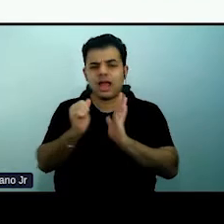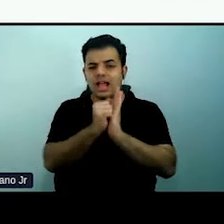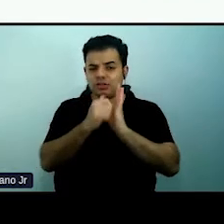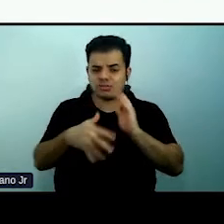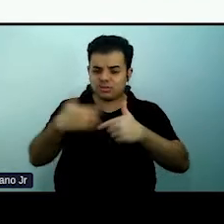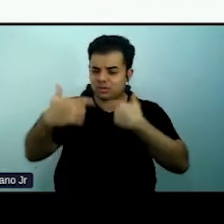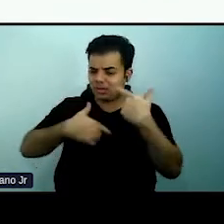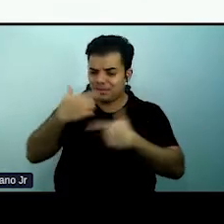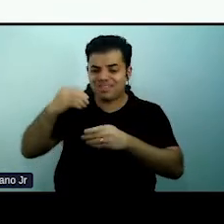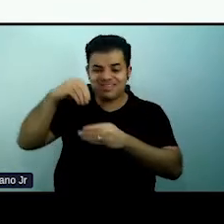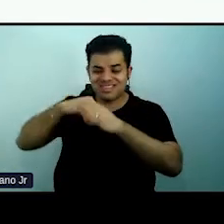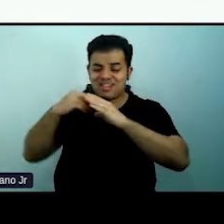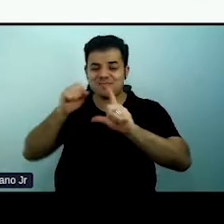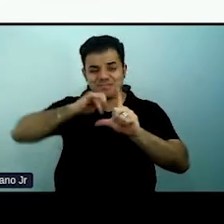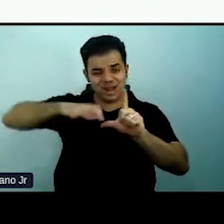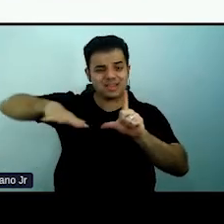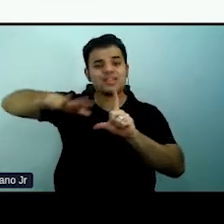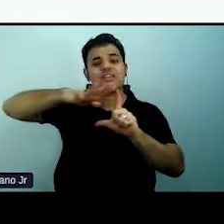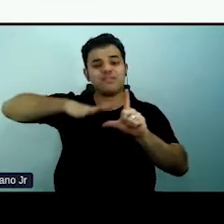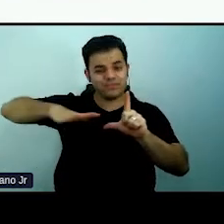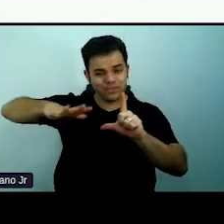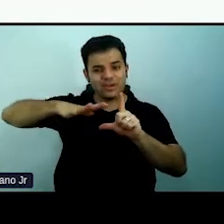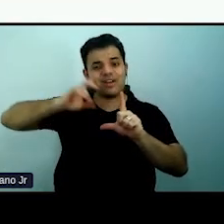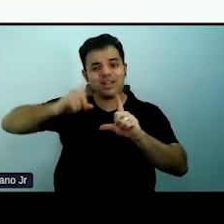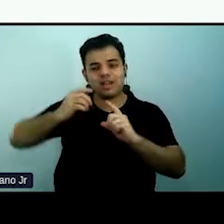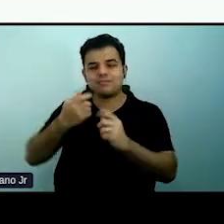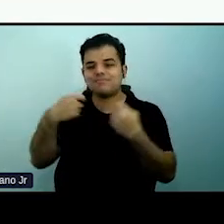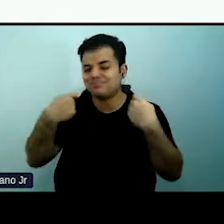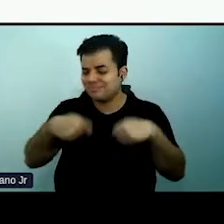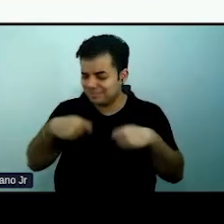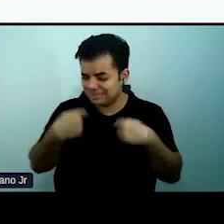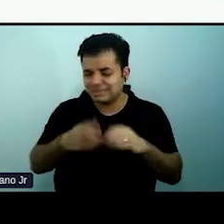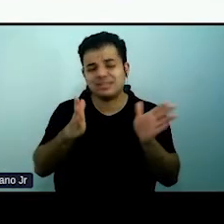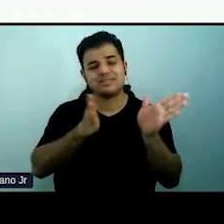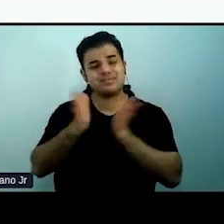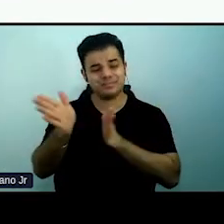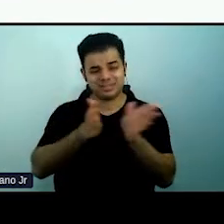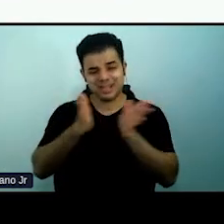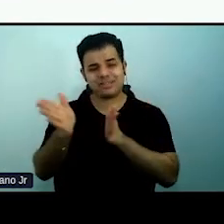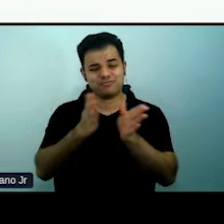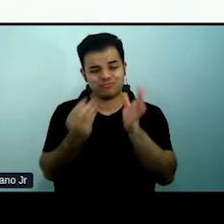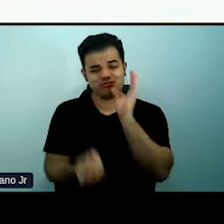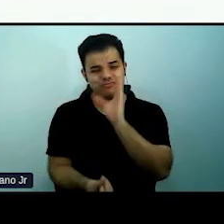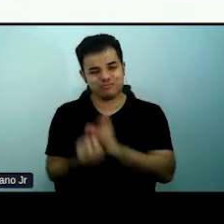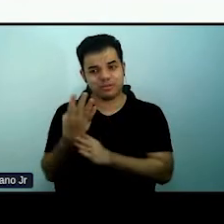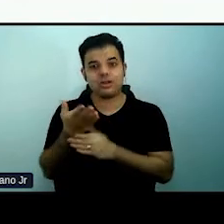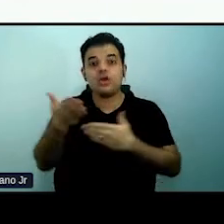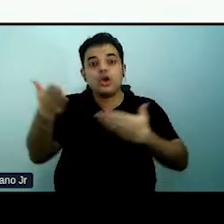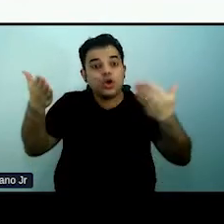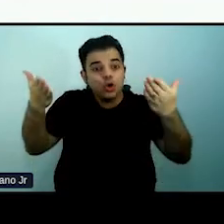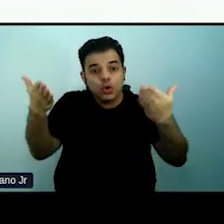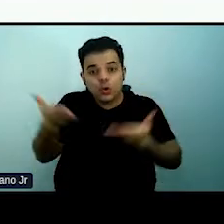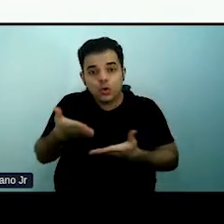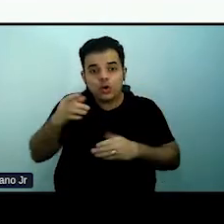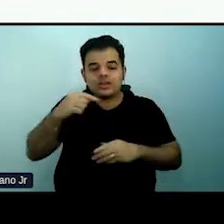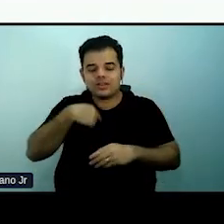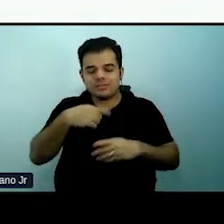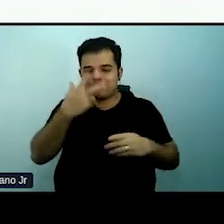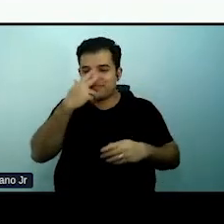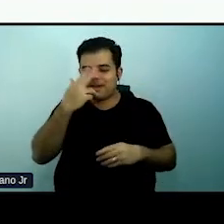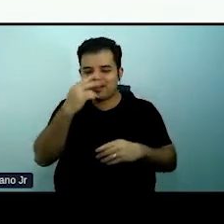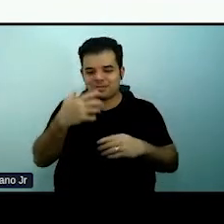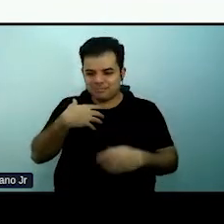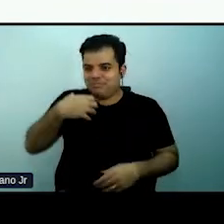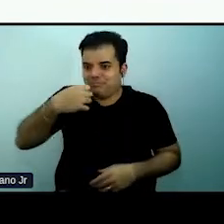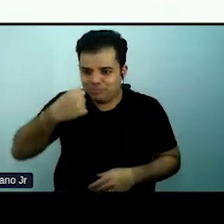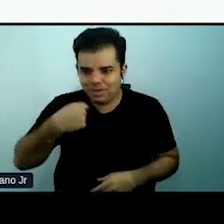atividade, ação dentro das plataformas, a gente precisa ter acessibilidade. Então, hoje eu estou sendo usado e abusado lá dentro